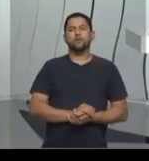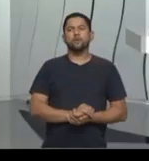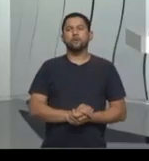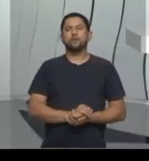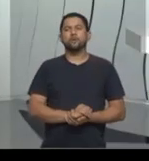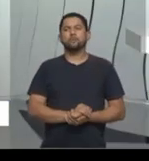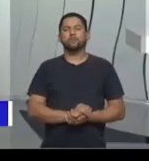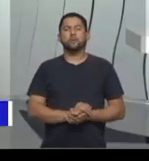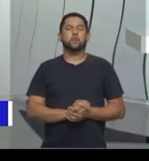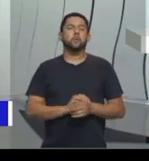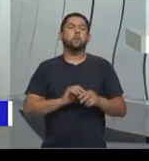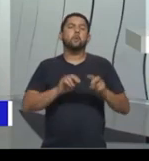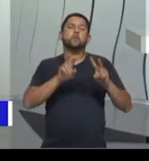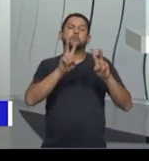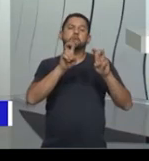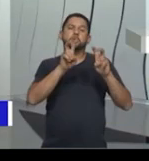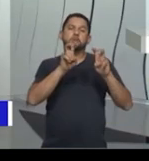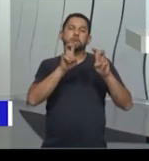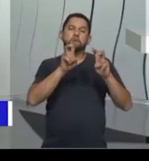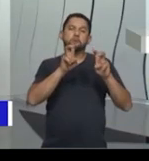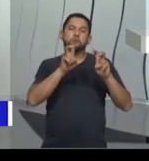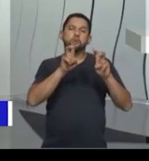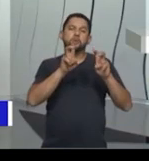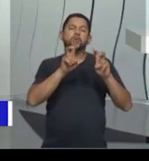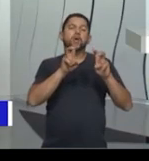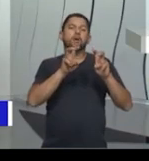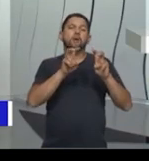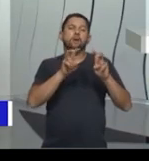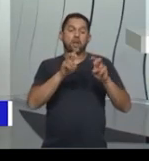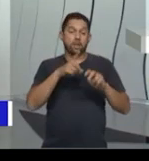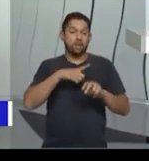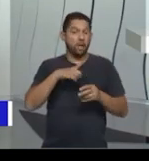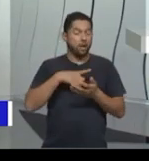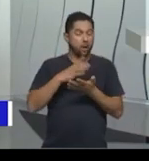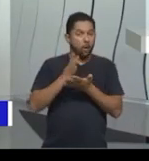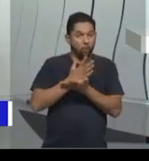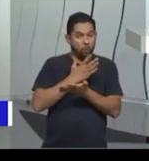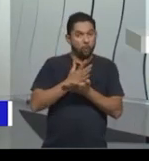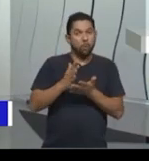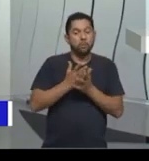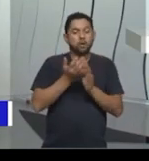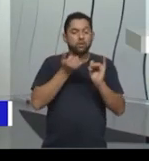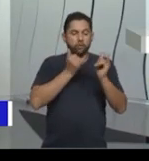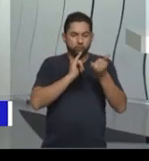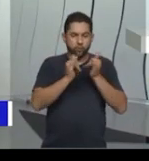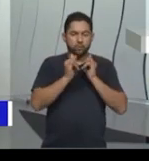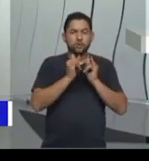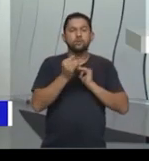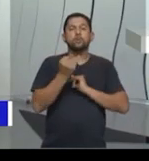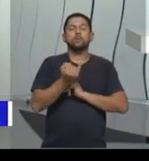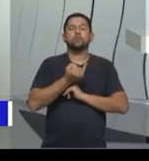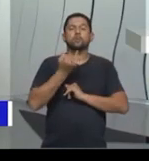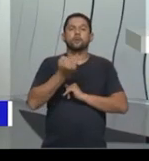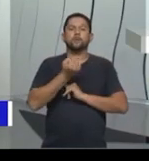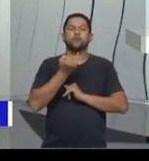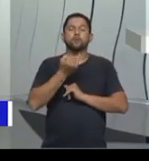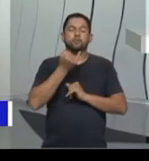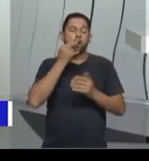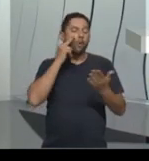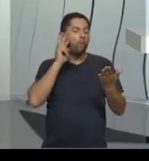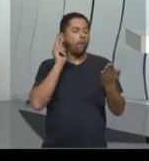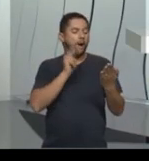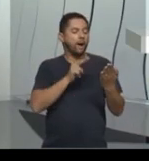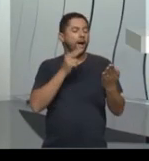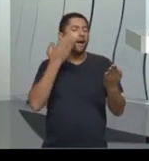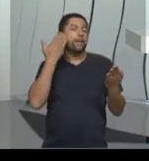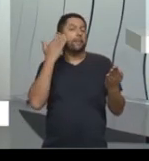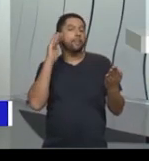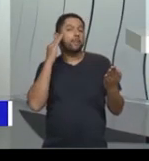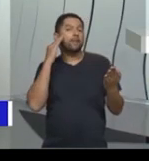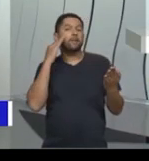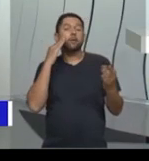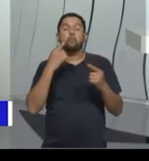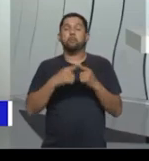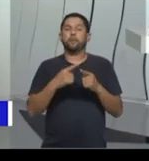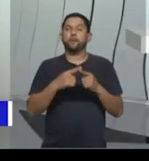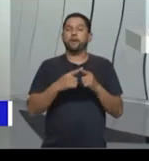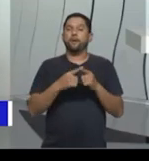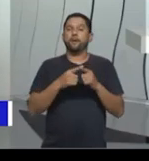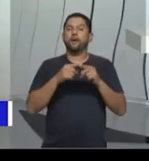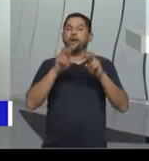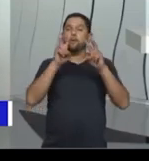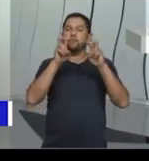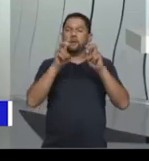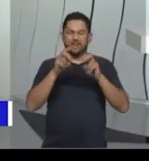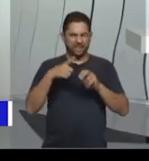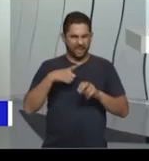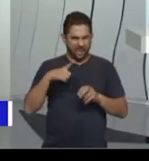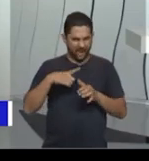algumas informações importantes que vai trazer para mim sobre essa leitura e interpretação de um mapa. Então, por isso que o mapa nunca ele está solto